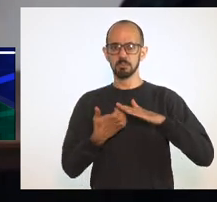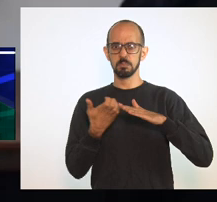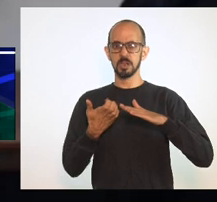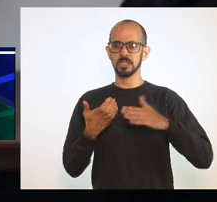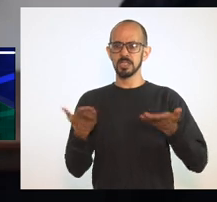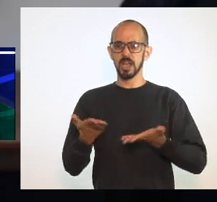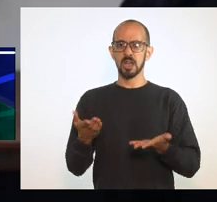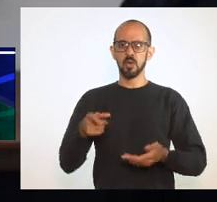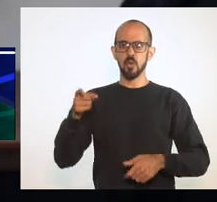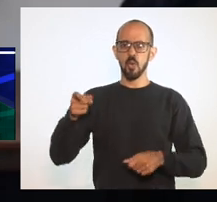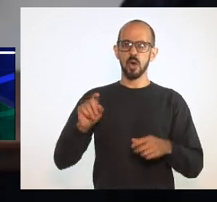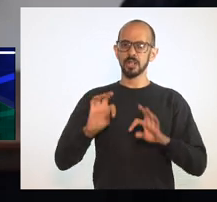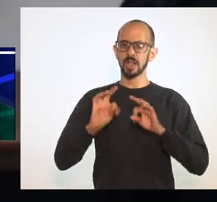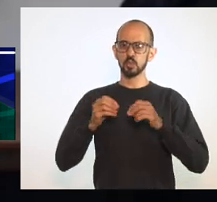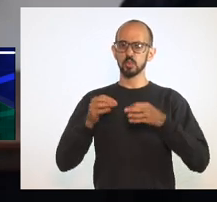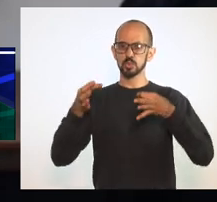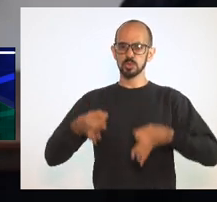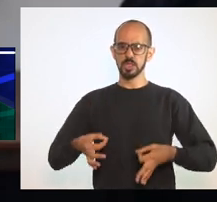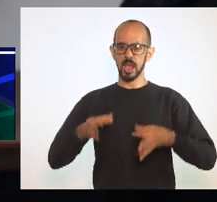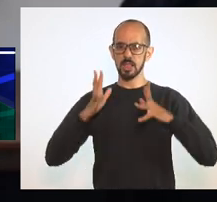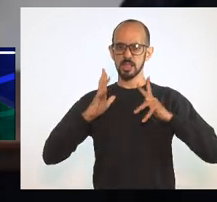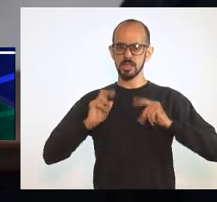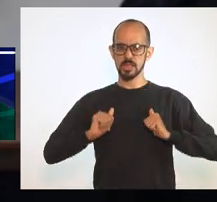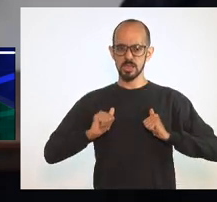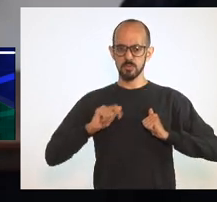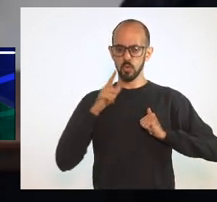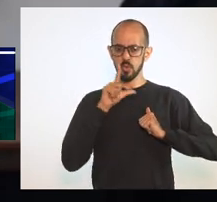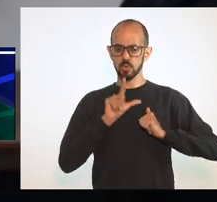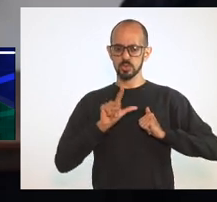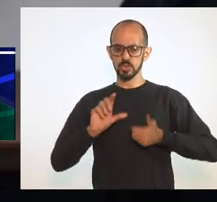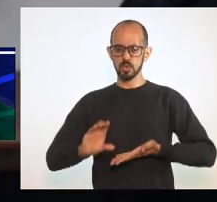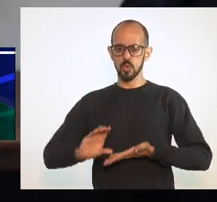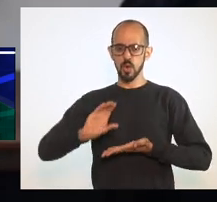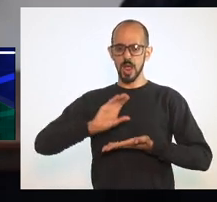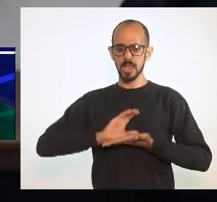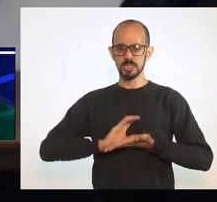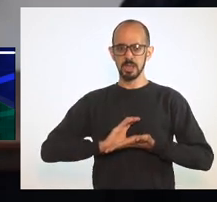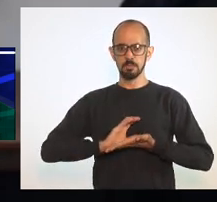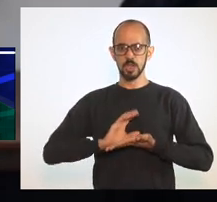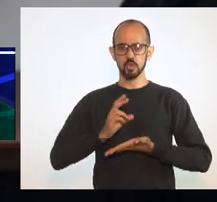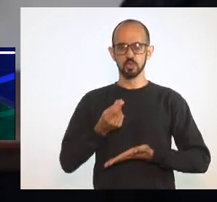virou toda certinha e conseguiu receber esse pagamento de